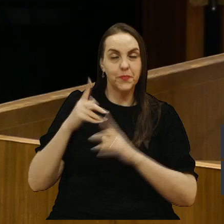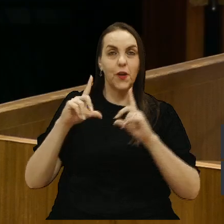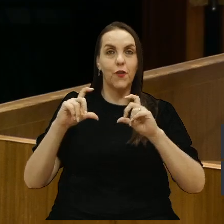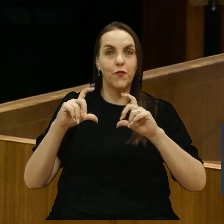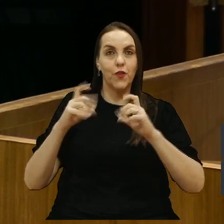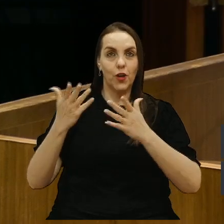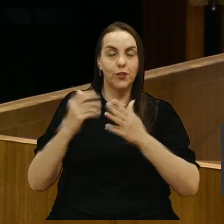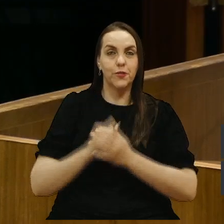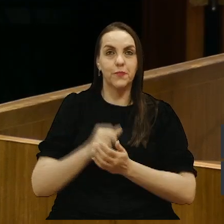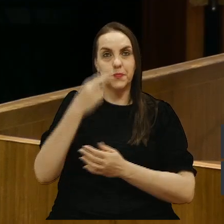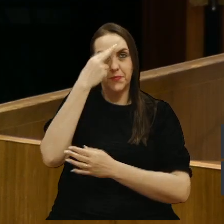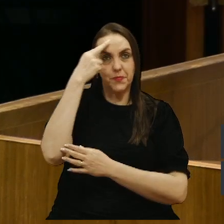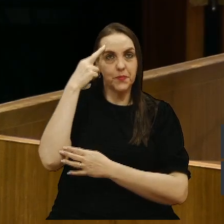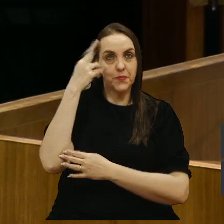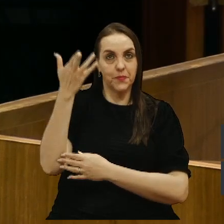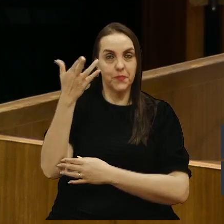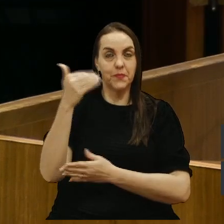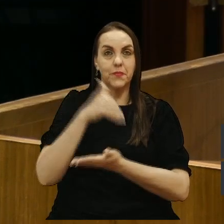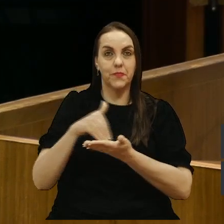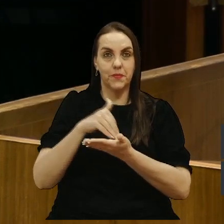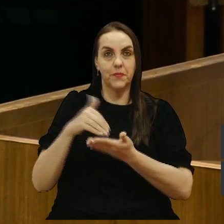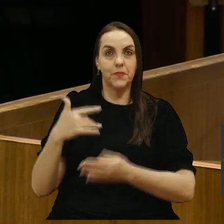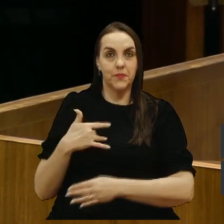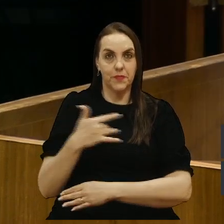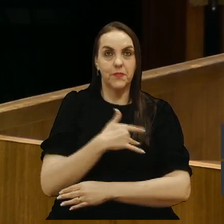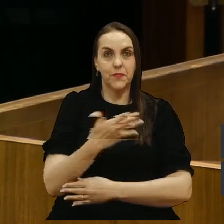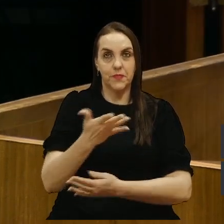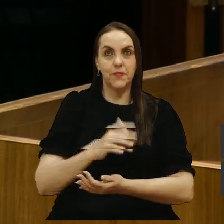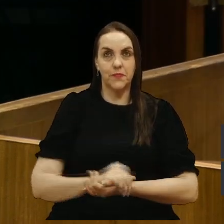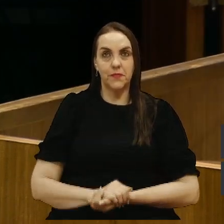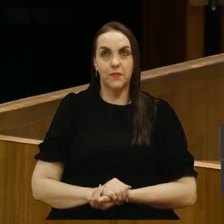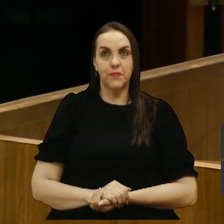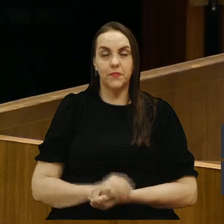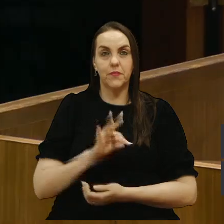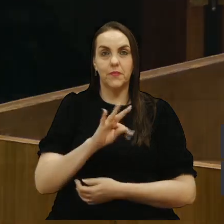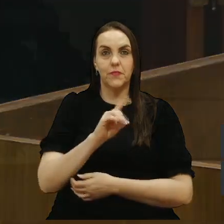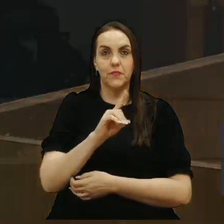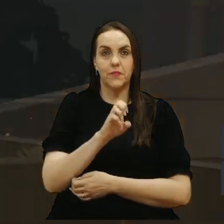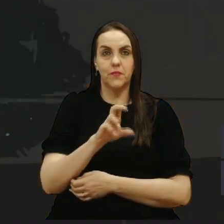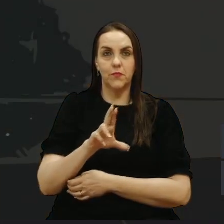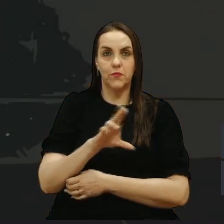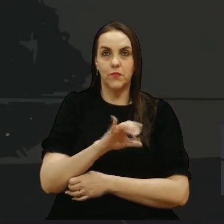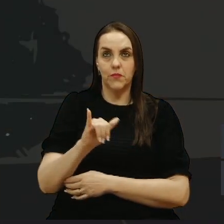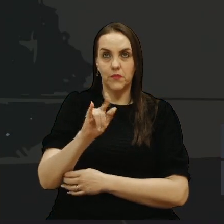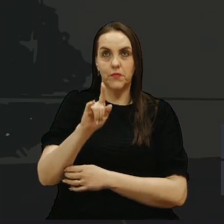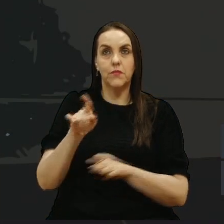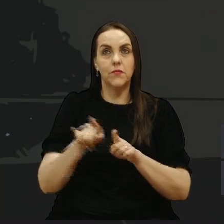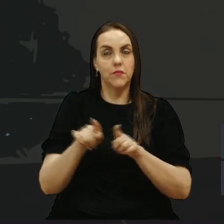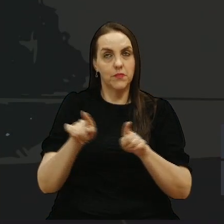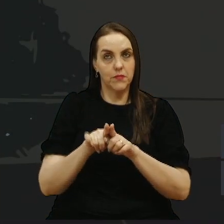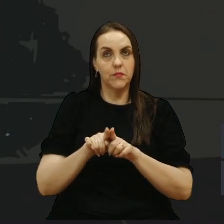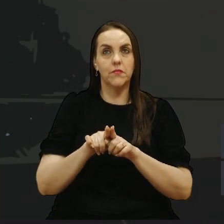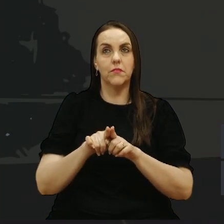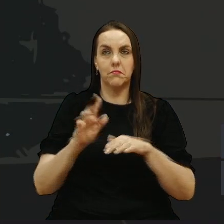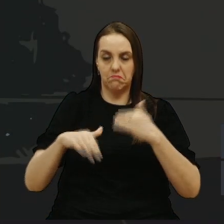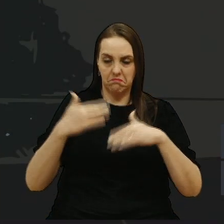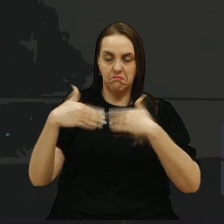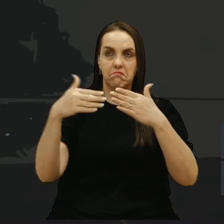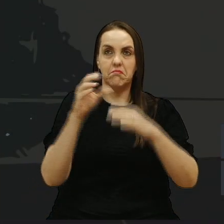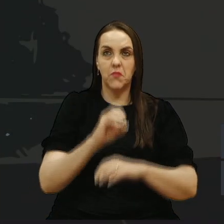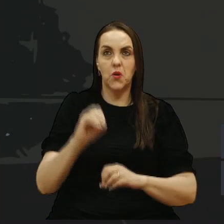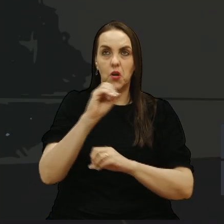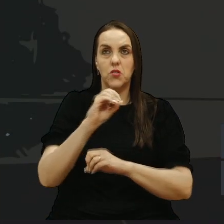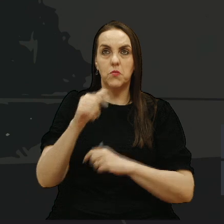do Rafael Bueno, nosso atual secretário de Saúde. Tadeucci lá, o pessoal da Secretaria de Saúde que vem desempenhando um ótimo trabalho. E eu